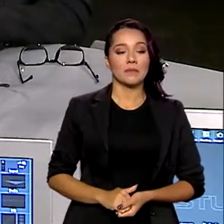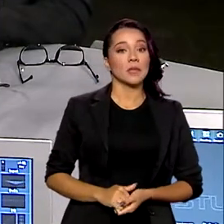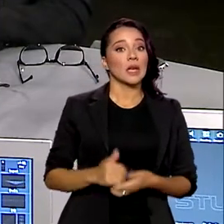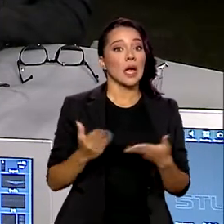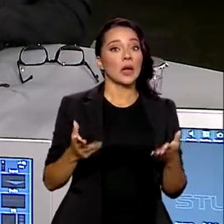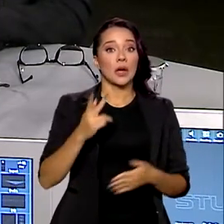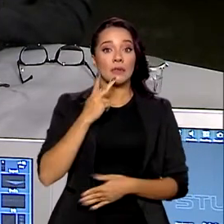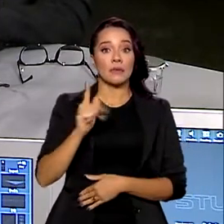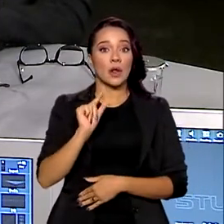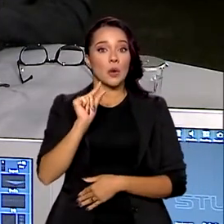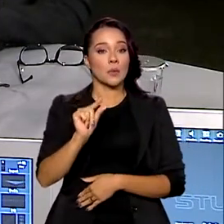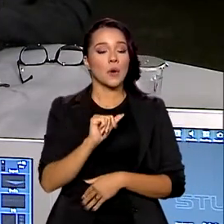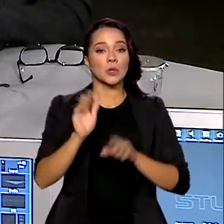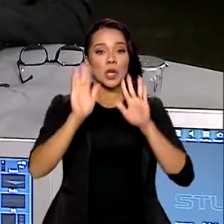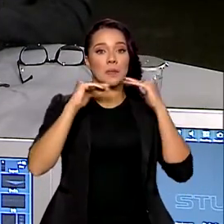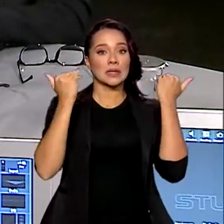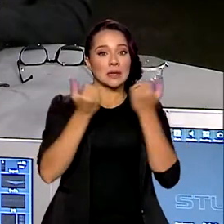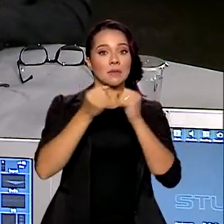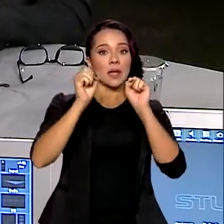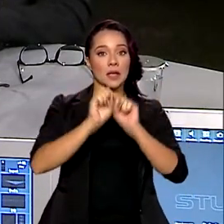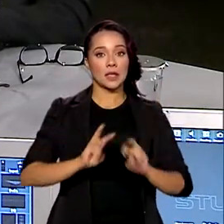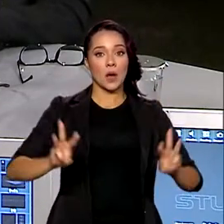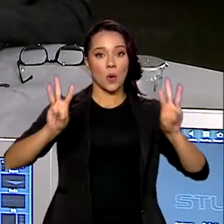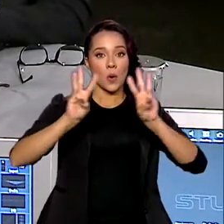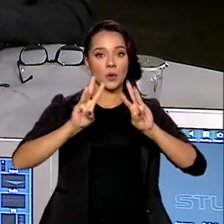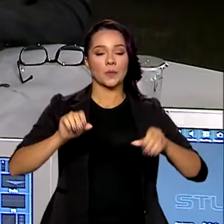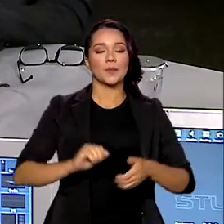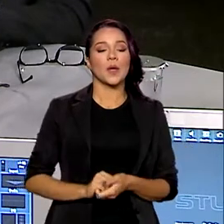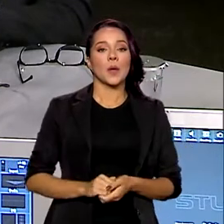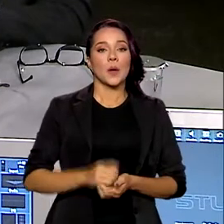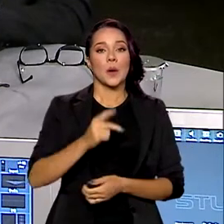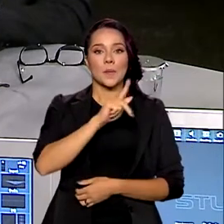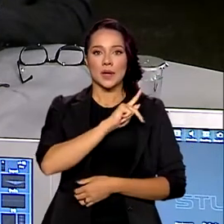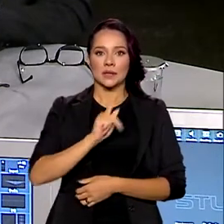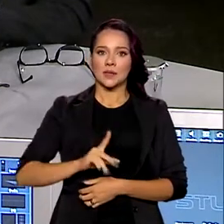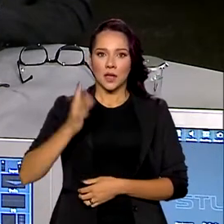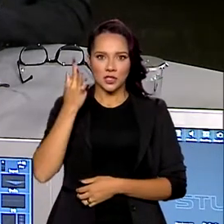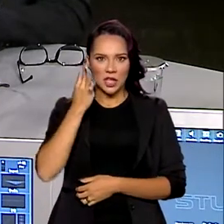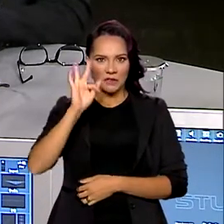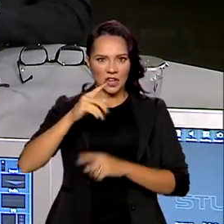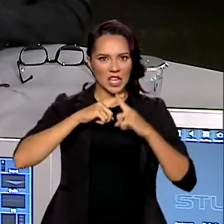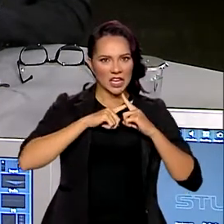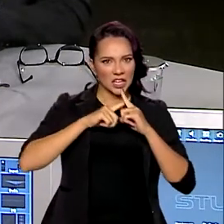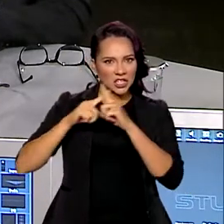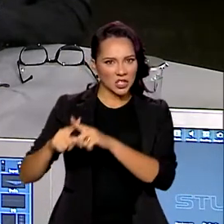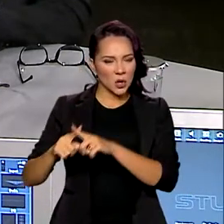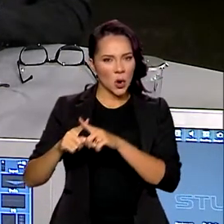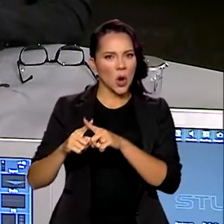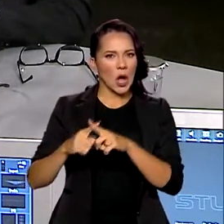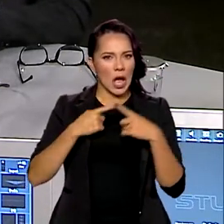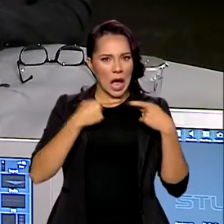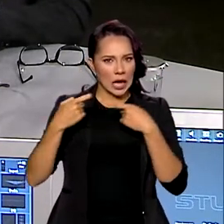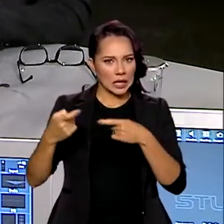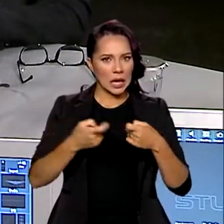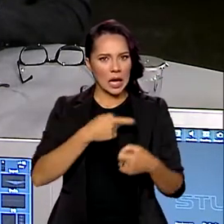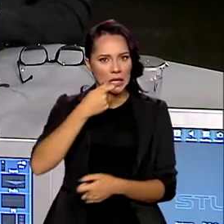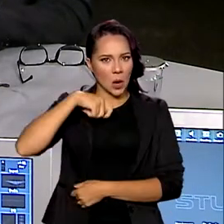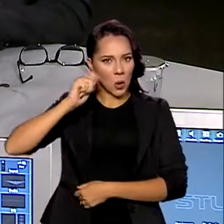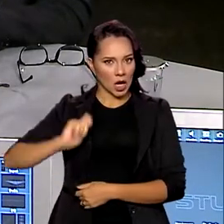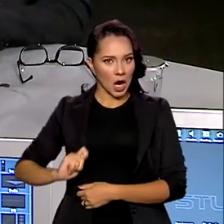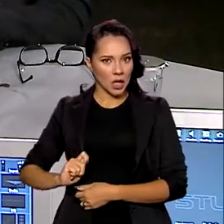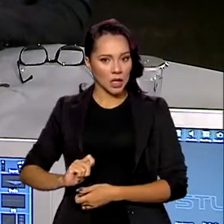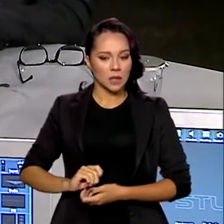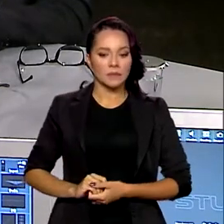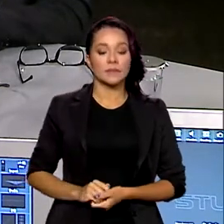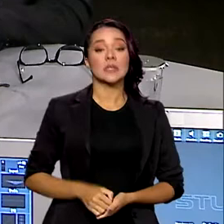vamos falar um pouquinho sobre a Assembleia da ONU. O presidente aí da França criticou a guerra na Ucrânia? É